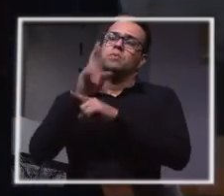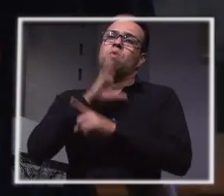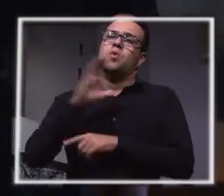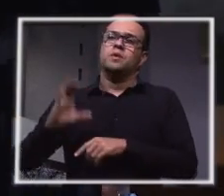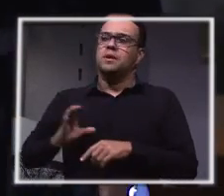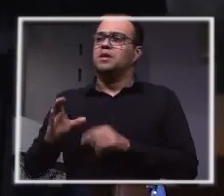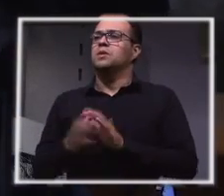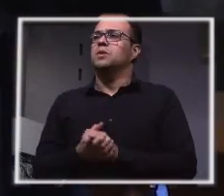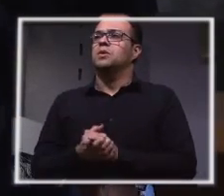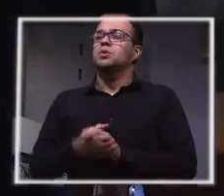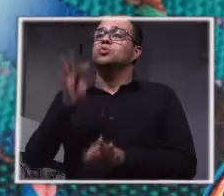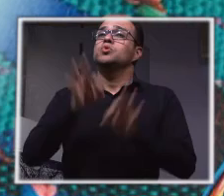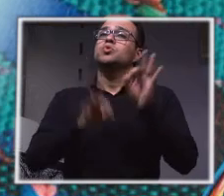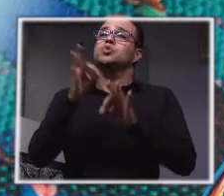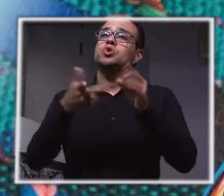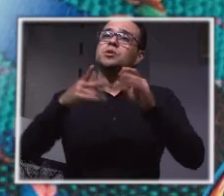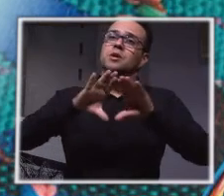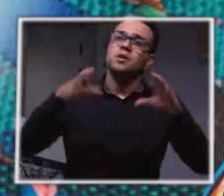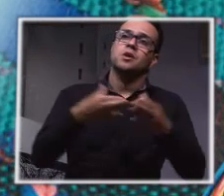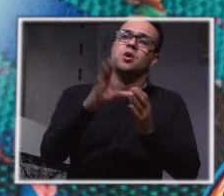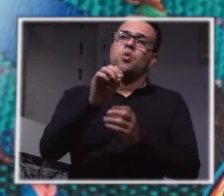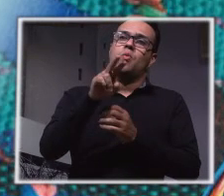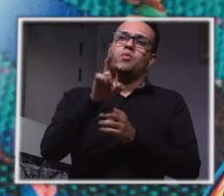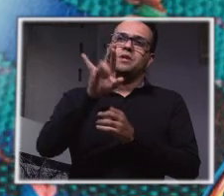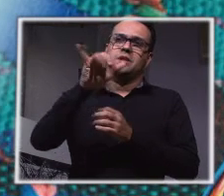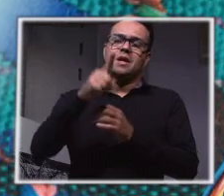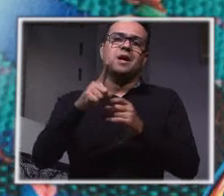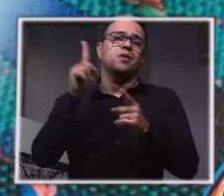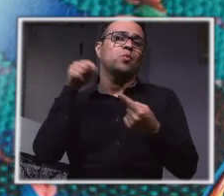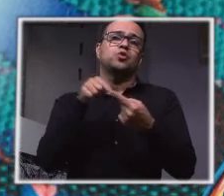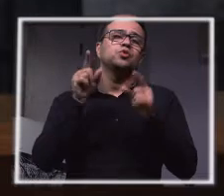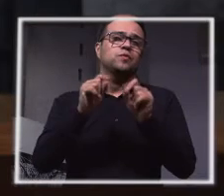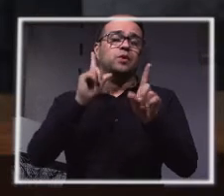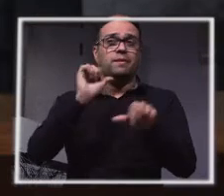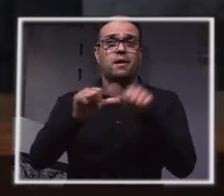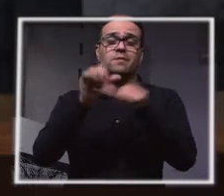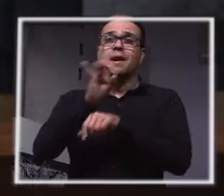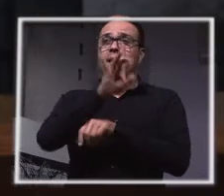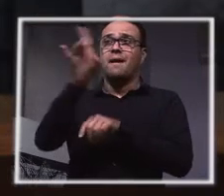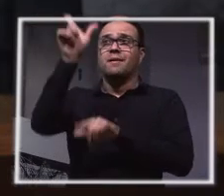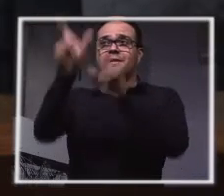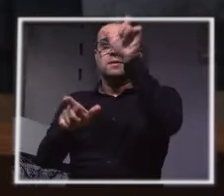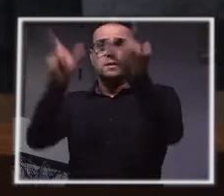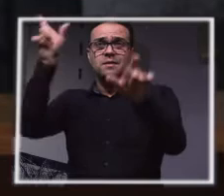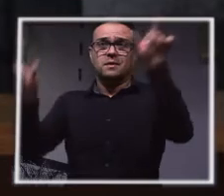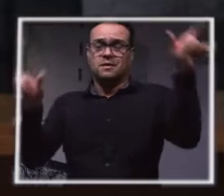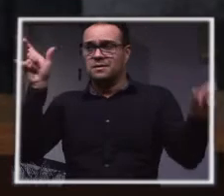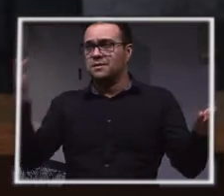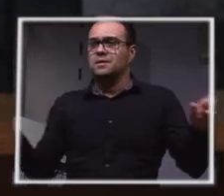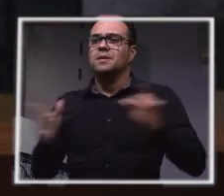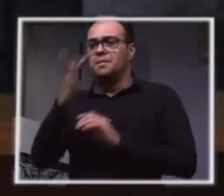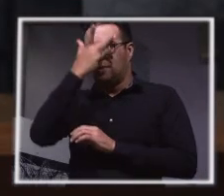Justiça Comunitária, que tem como objetivo transformar cada cidadão, cada